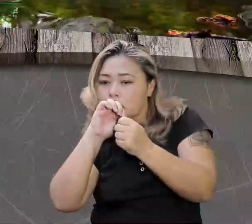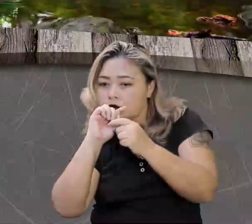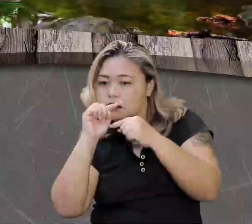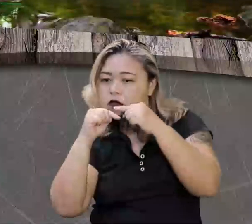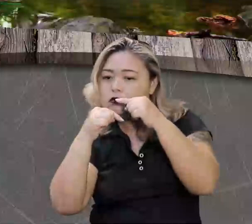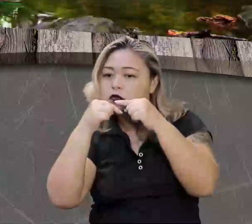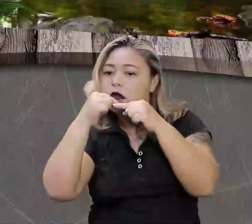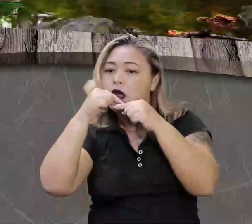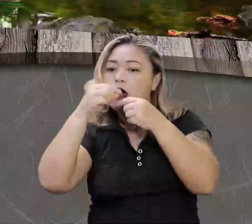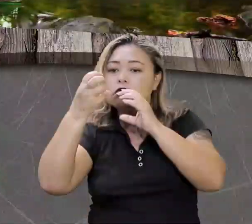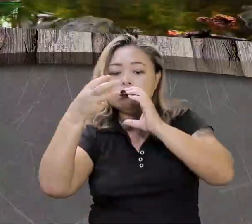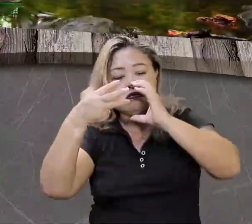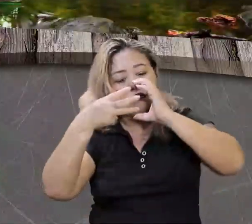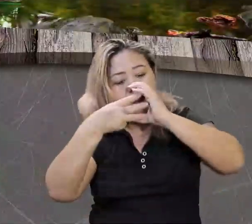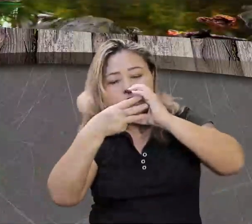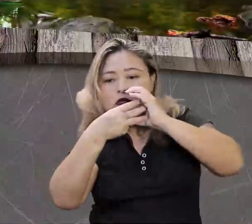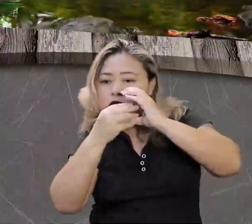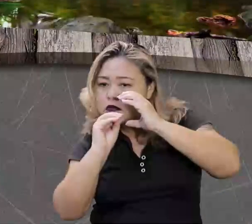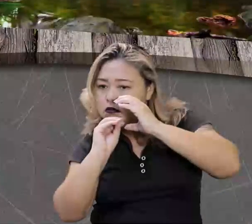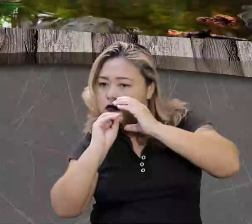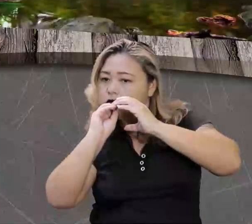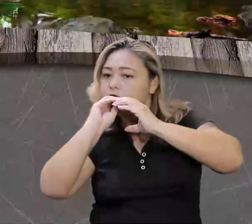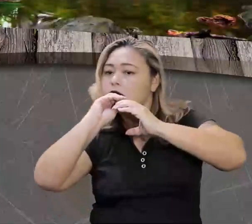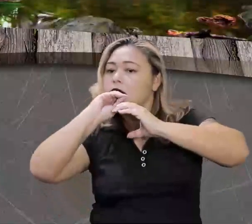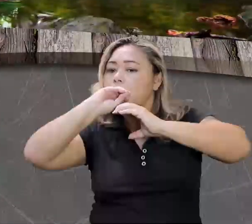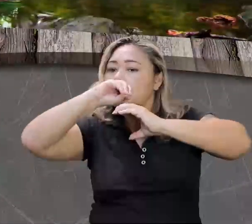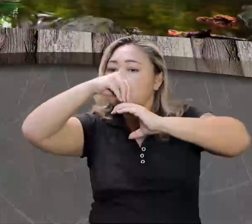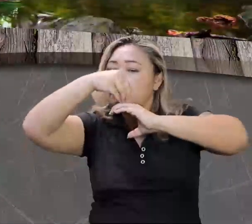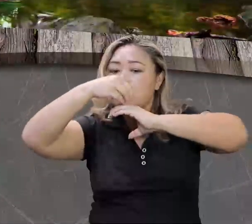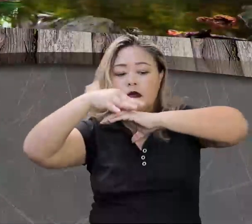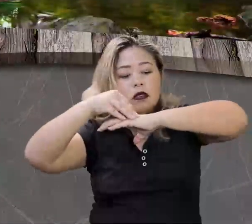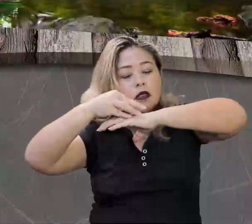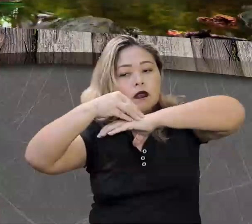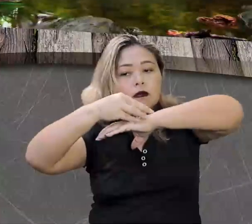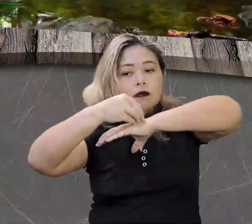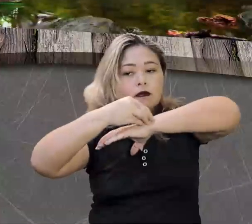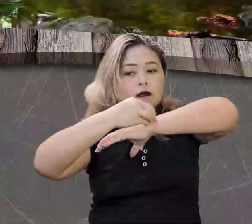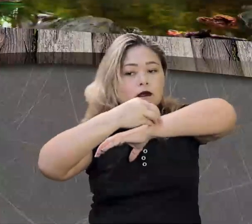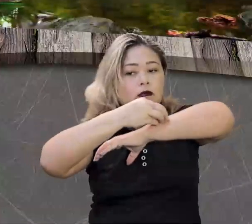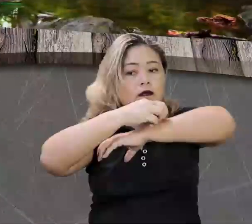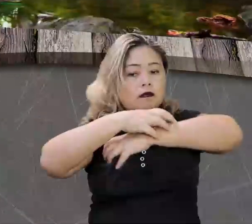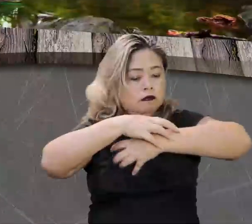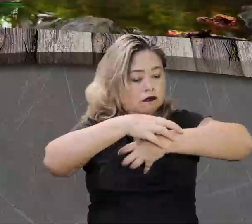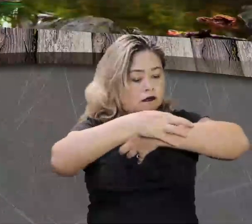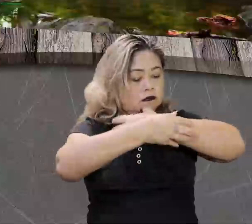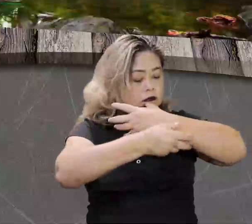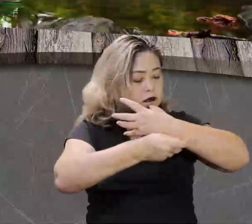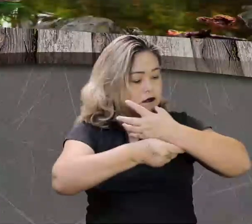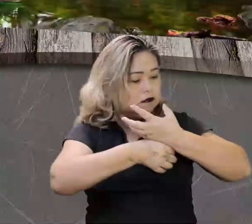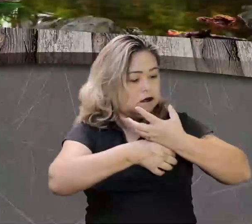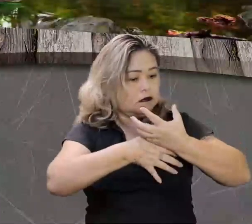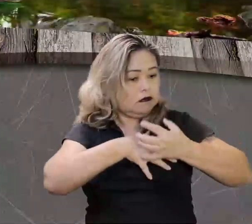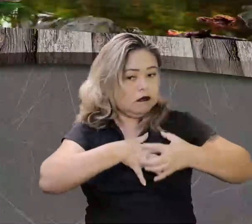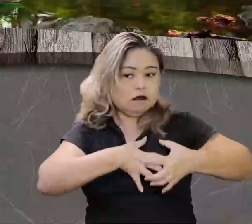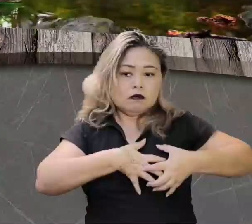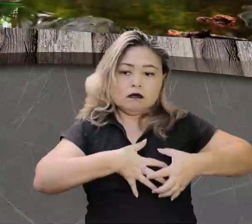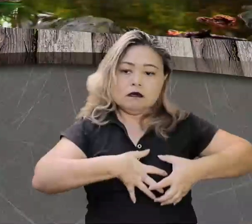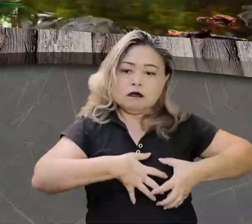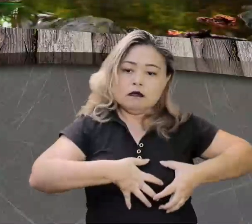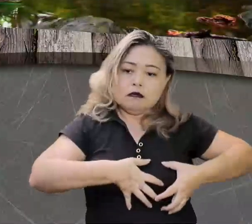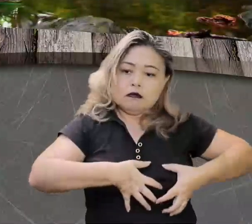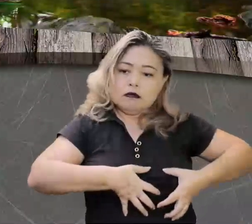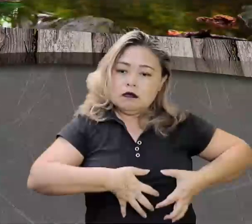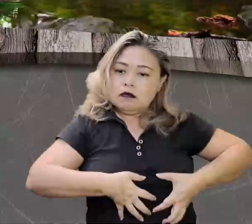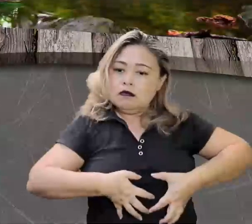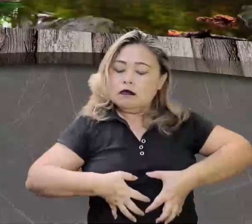vão compor as células, essas células vão formar os tecidos, esses tecidos vão formar os